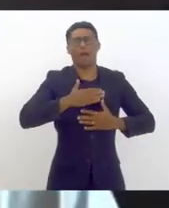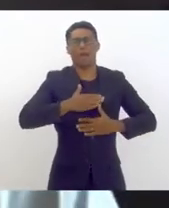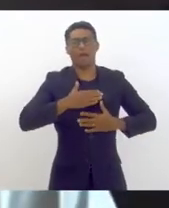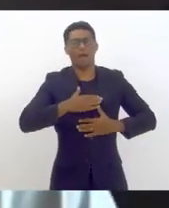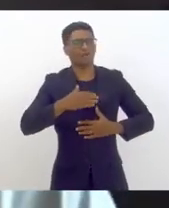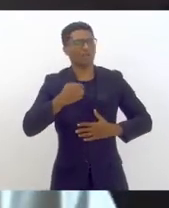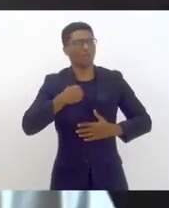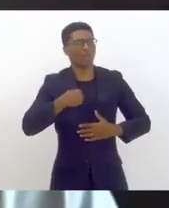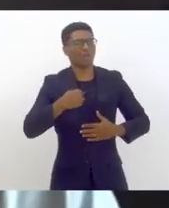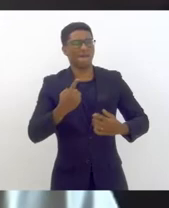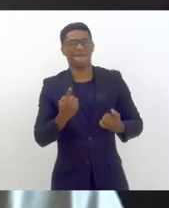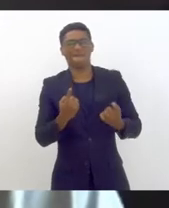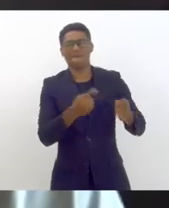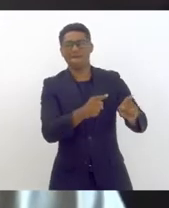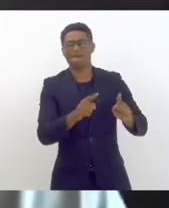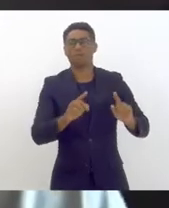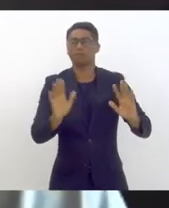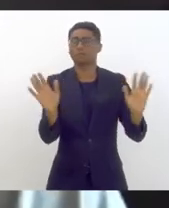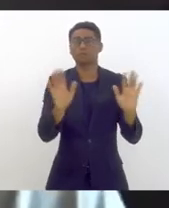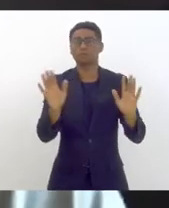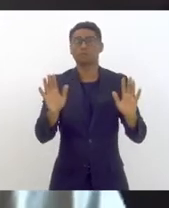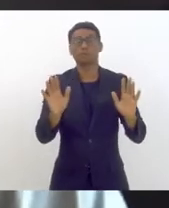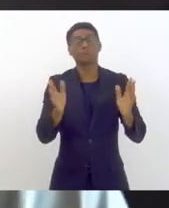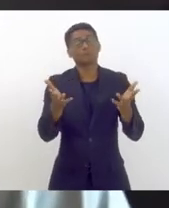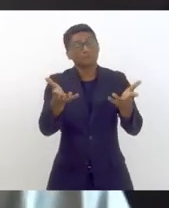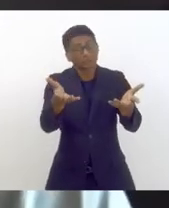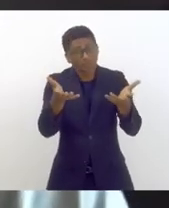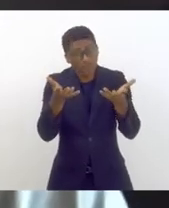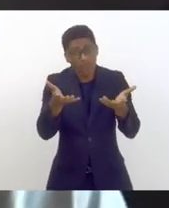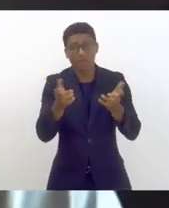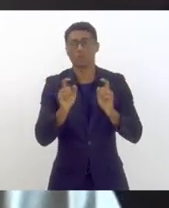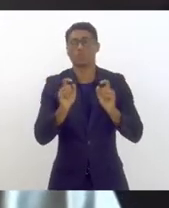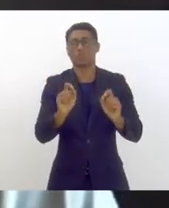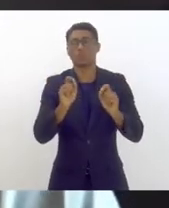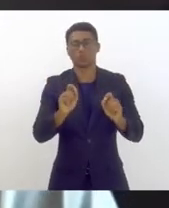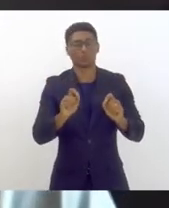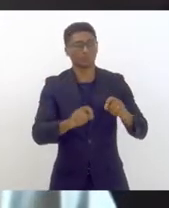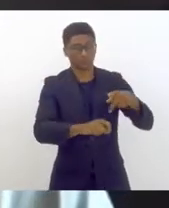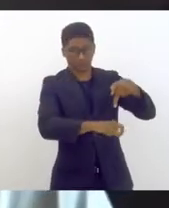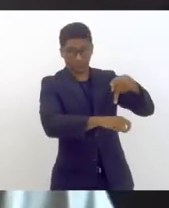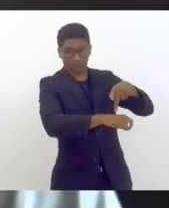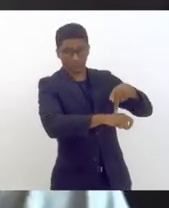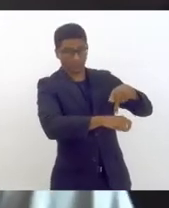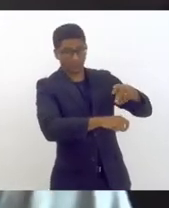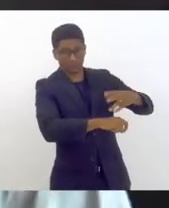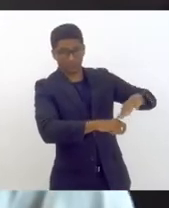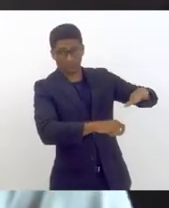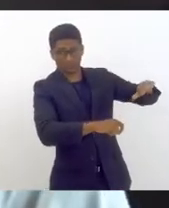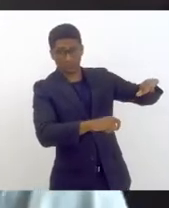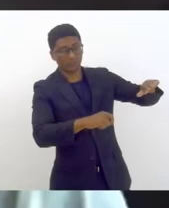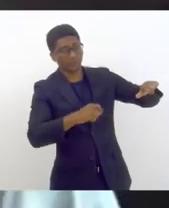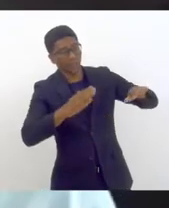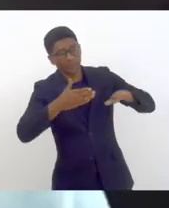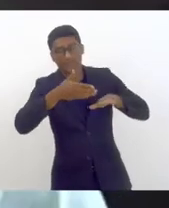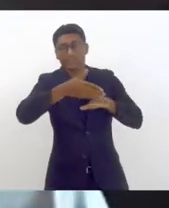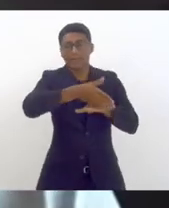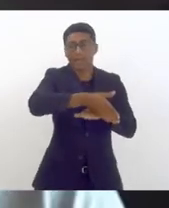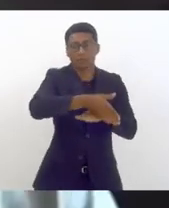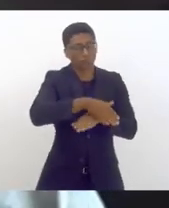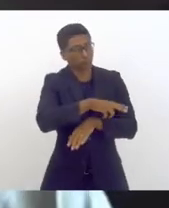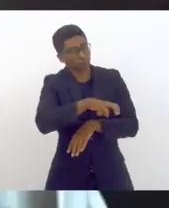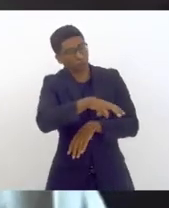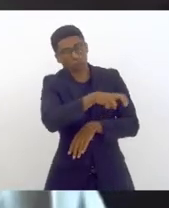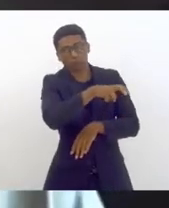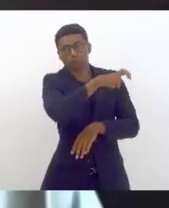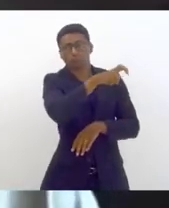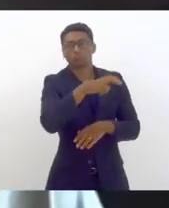apenas o direito de ter uma servidão de acesso aonde a gente possa praticar um esporte, como eu disse, mais do que centenário aqui